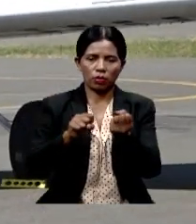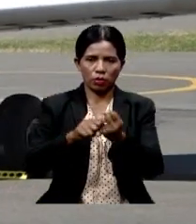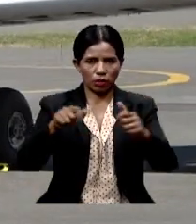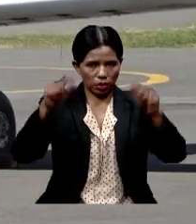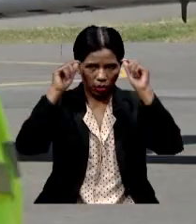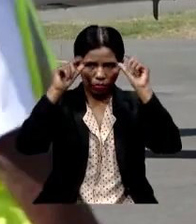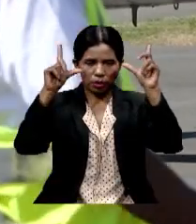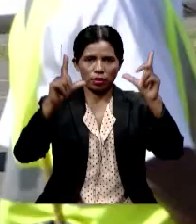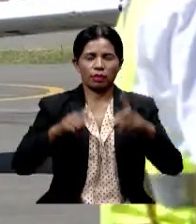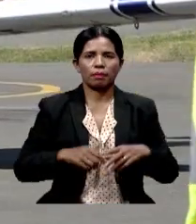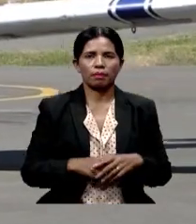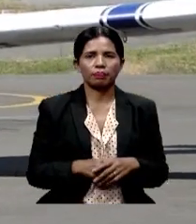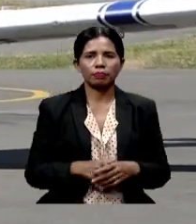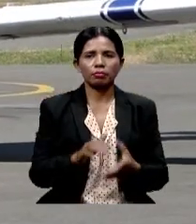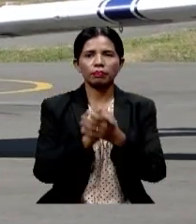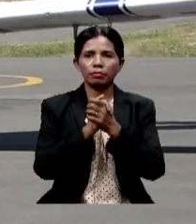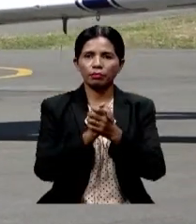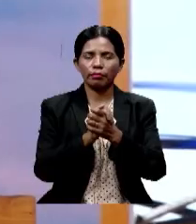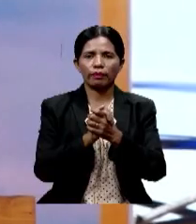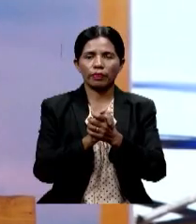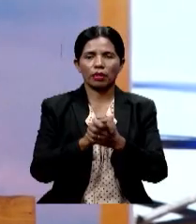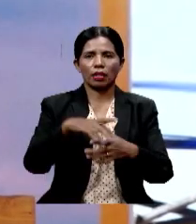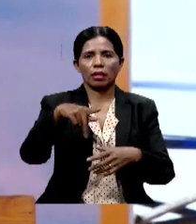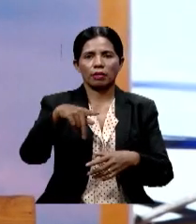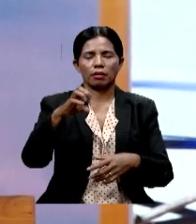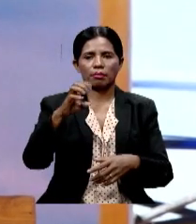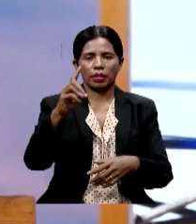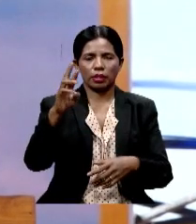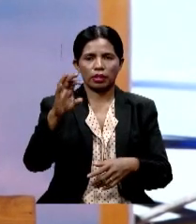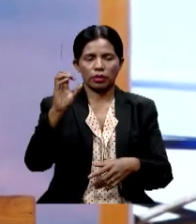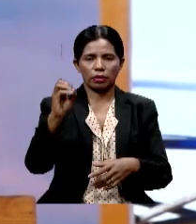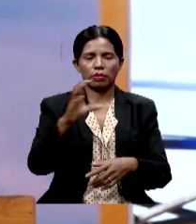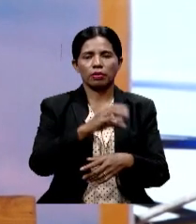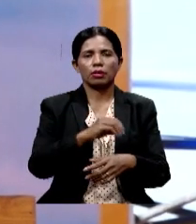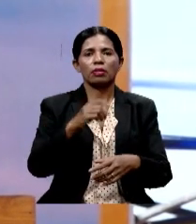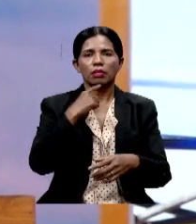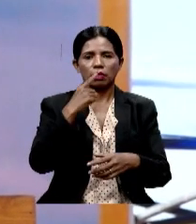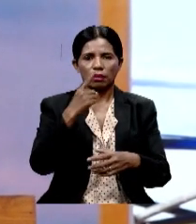Timor-Leste. Então, parabéns a Pedro Karaskalau.